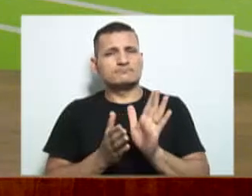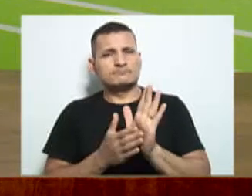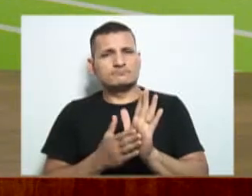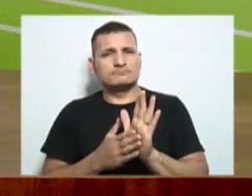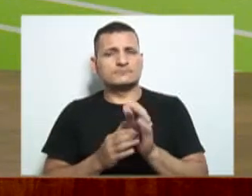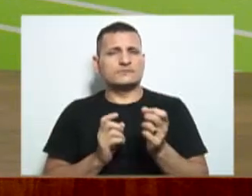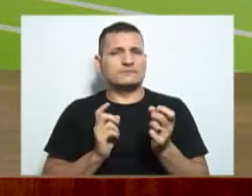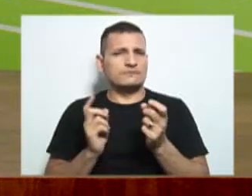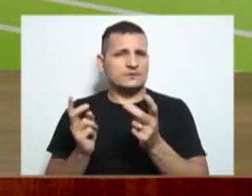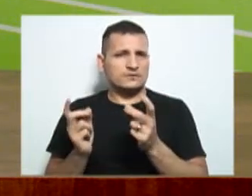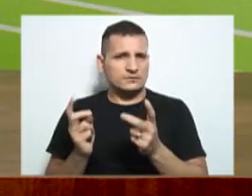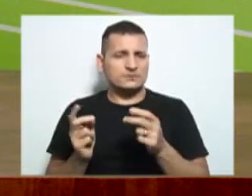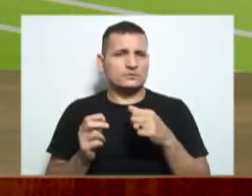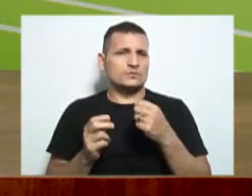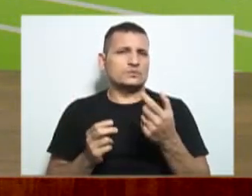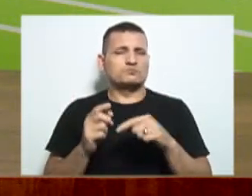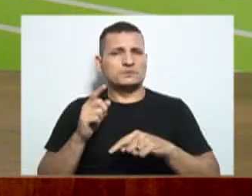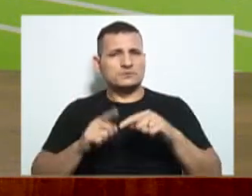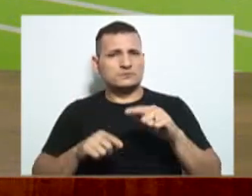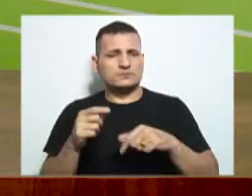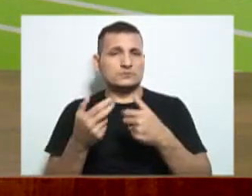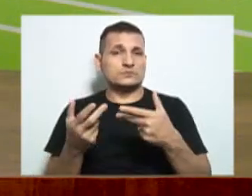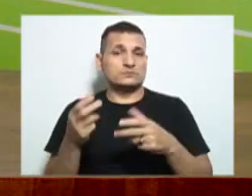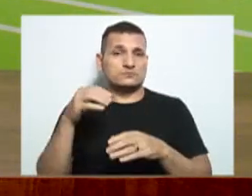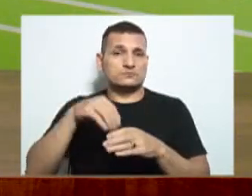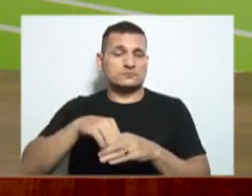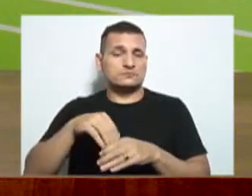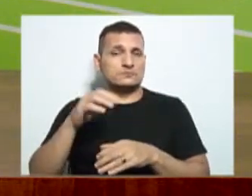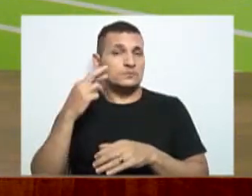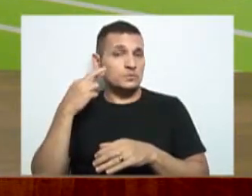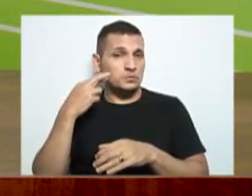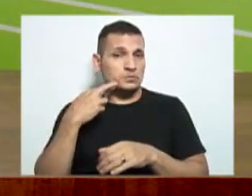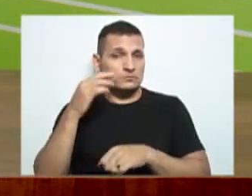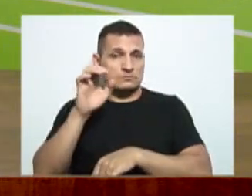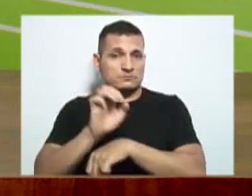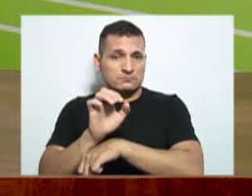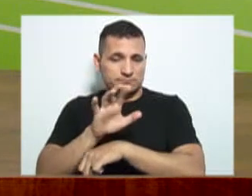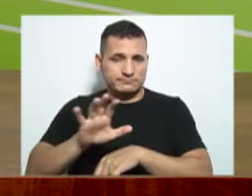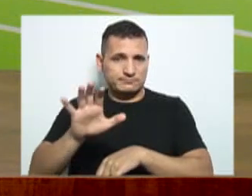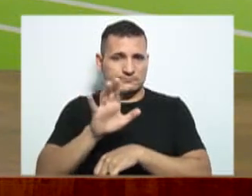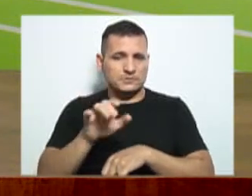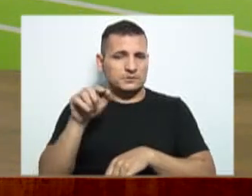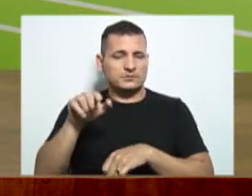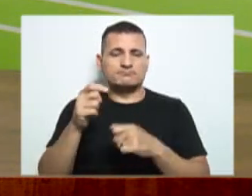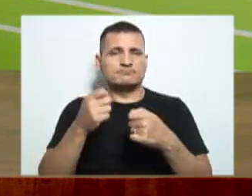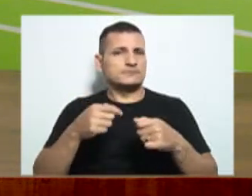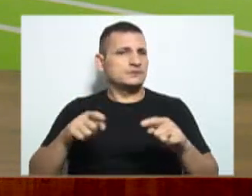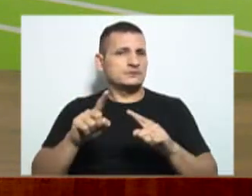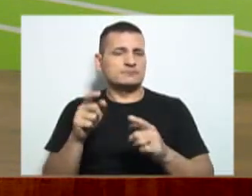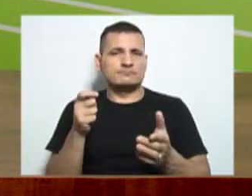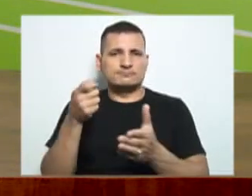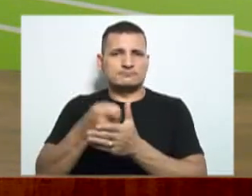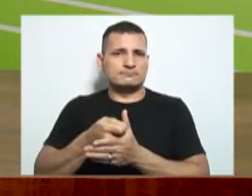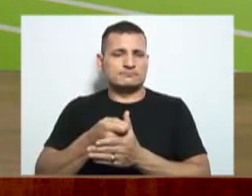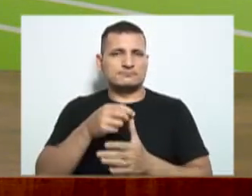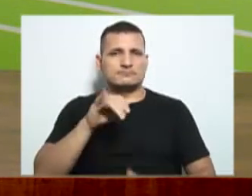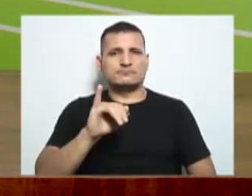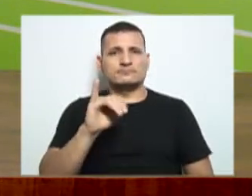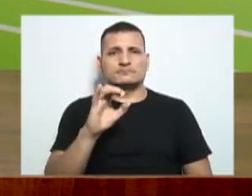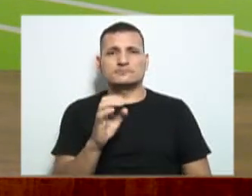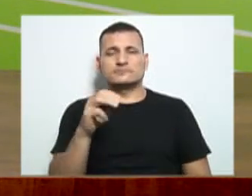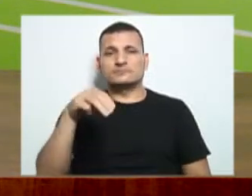a entrega dos seus produtos dentro do estado, ele é isento de ICMS. É bem